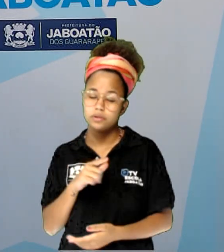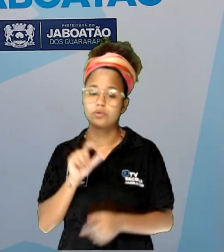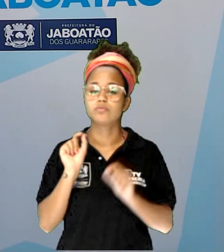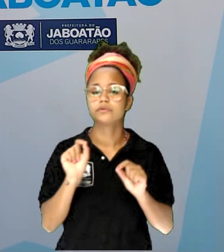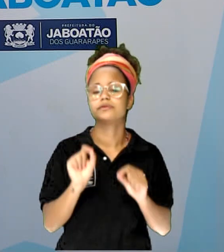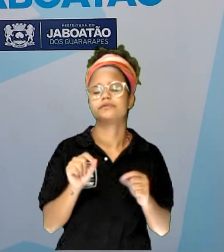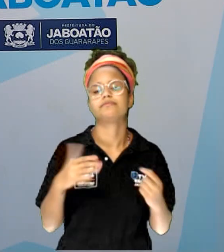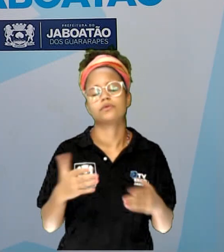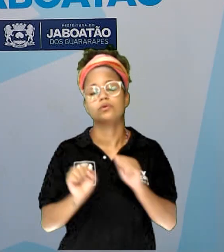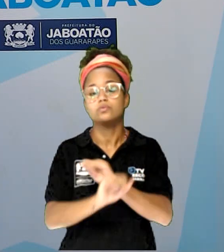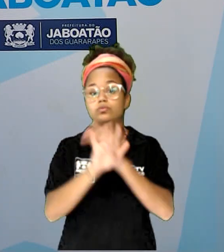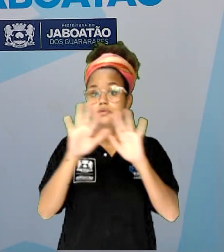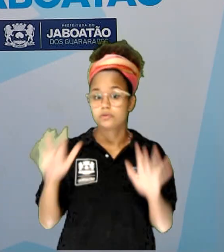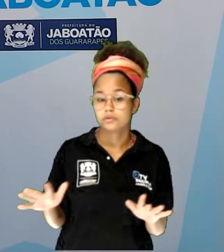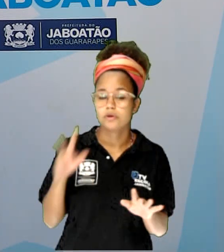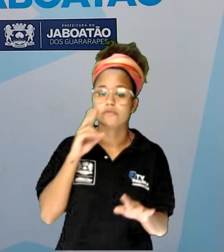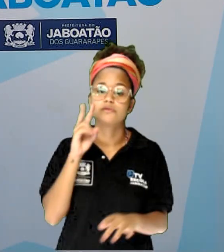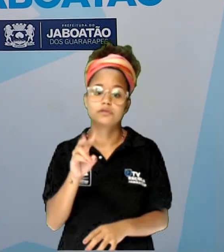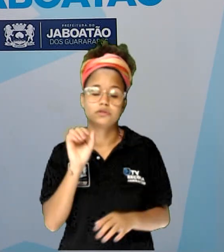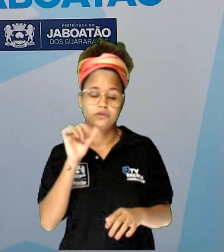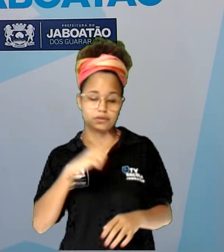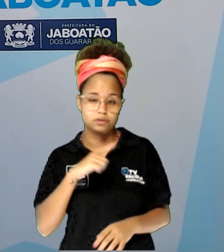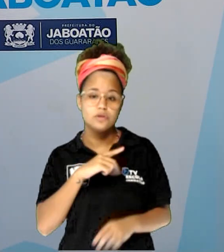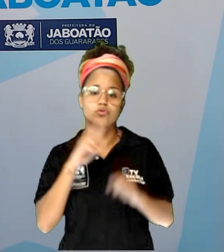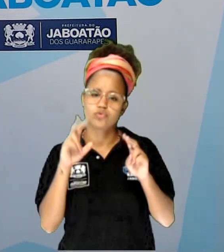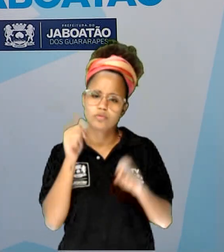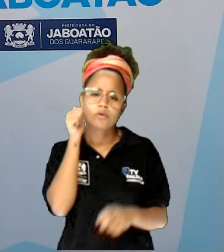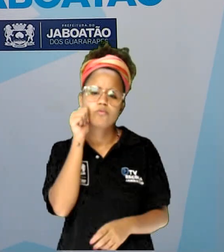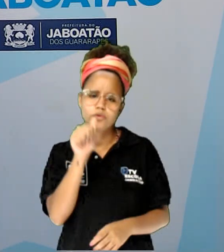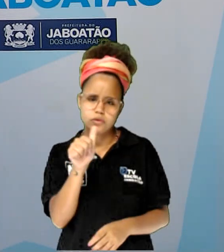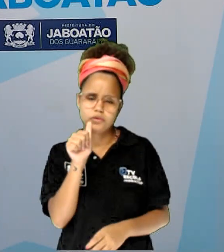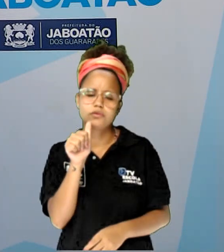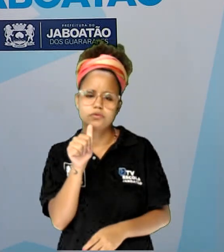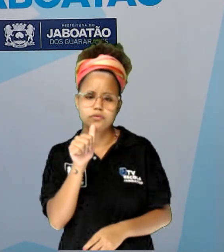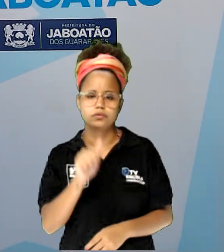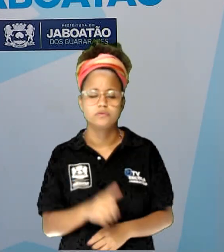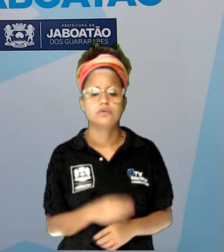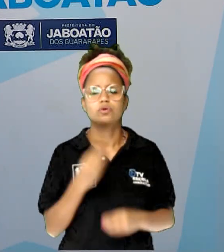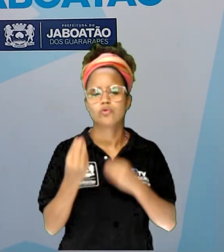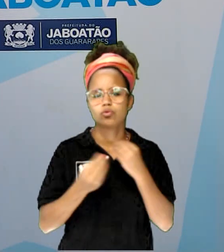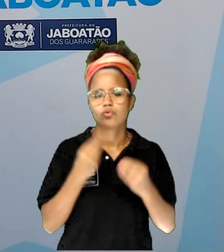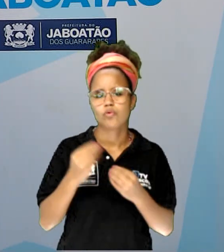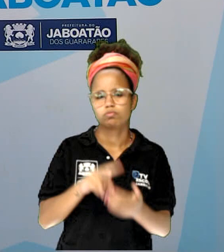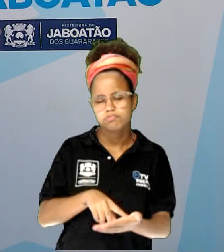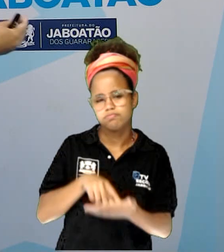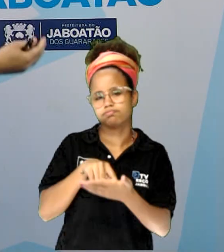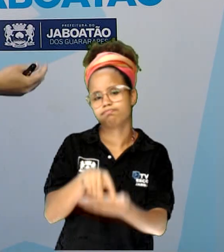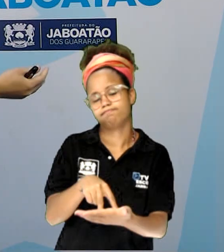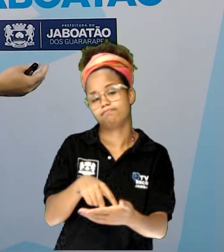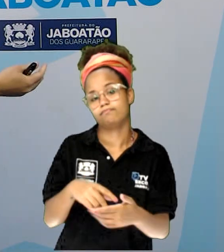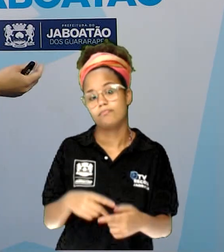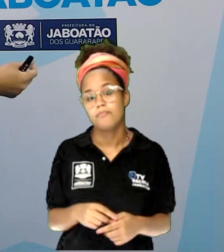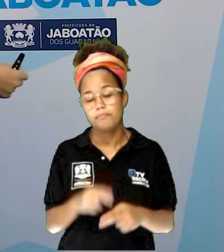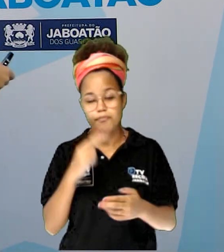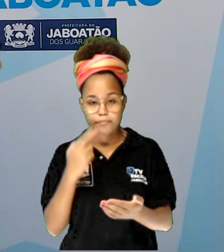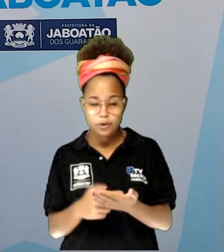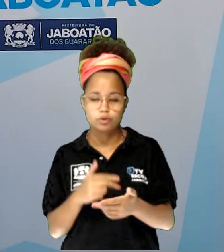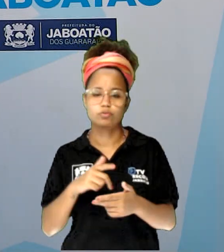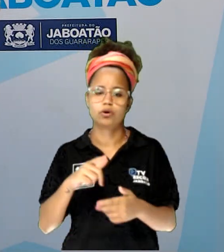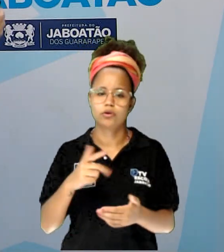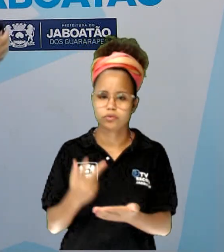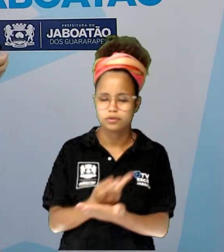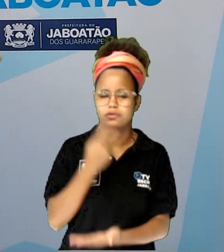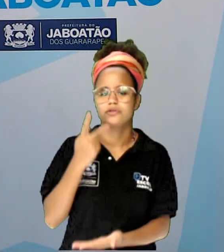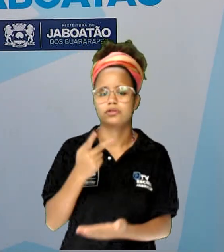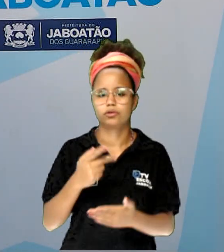qual era a visão que se tinha sobre a Ana e a postura de integridade que essa mulher tinha, apesar de tudo, né? Apesar do